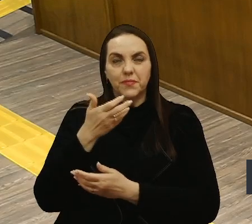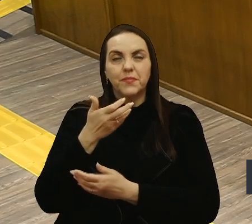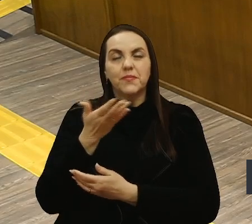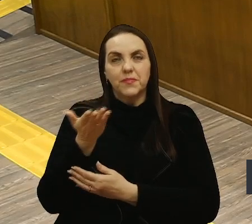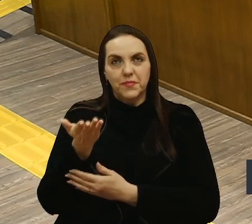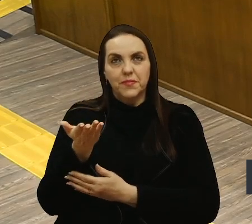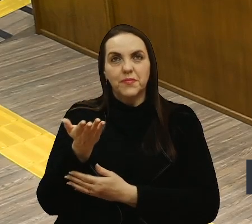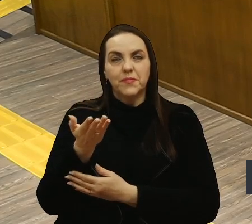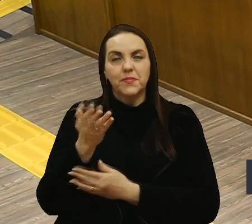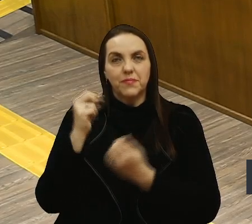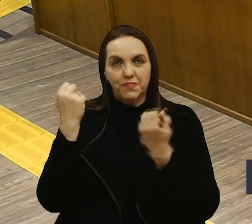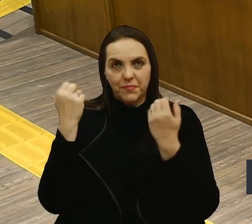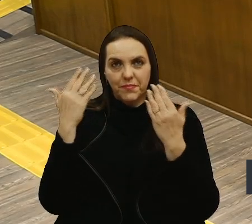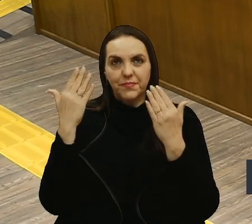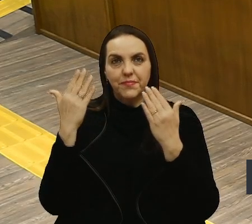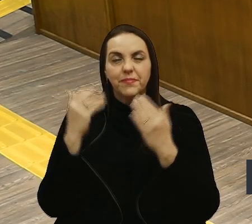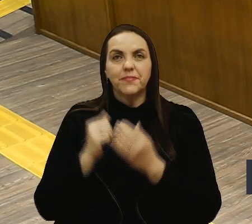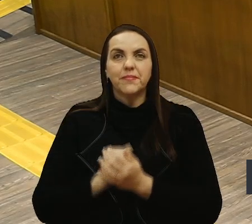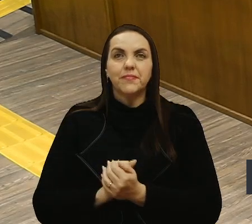de congratulações